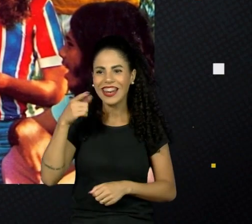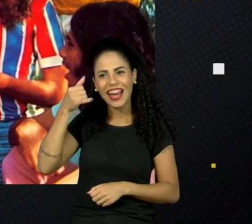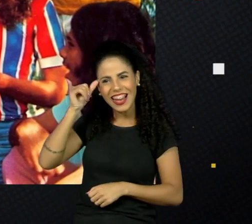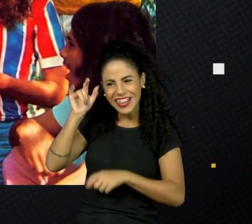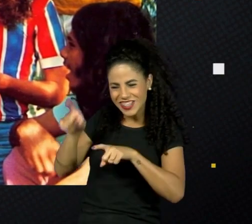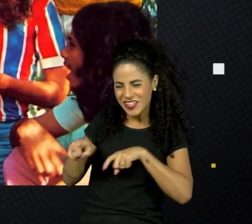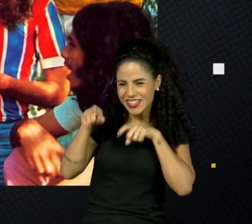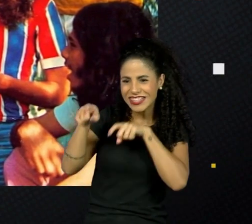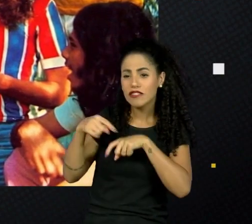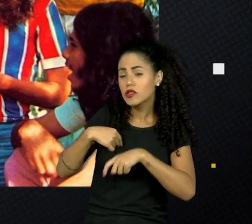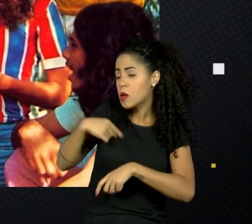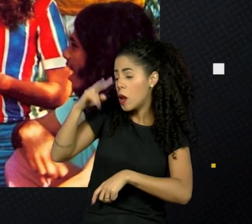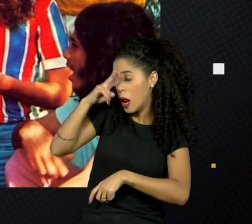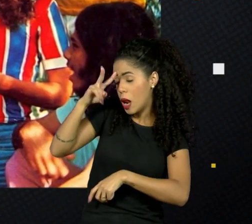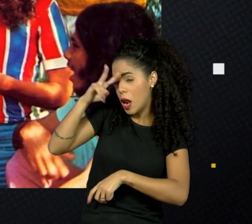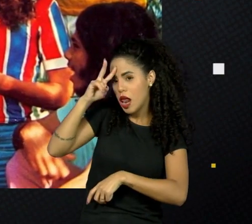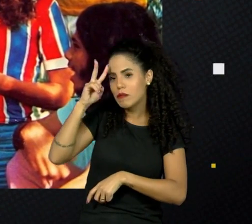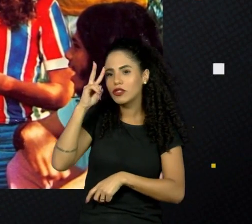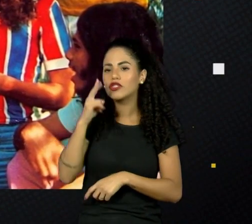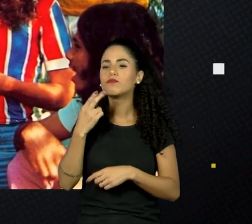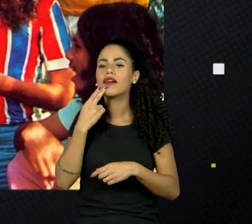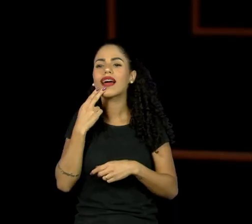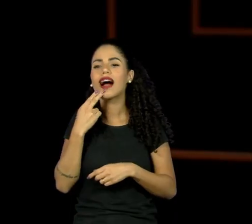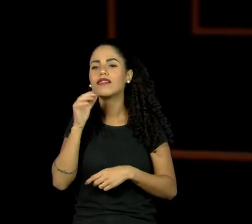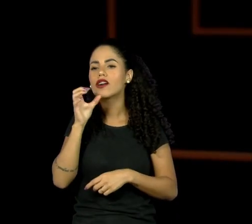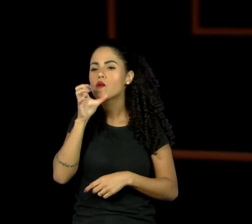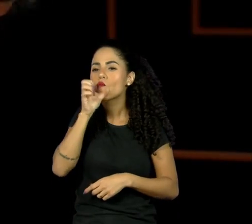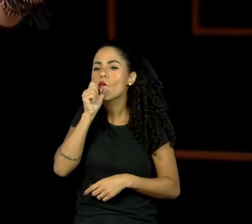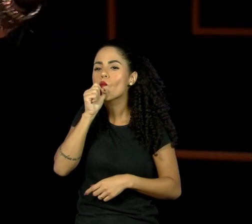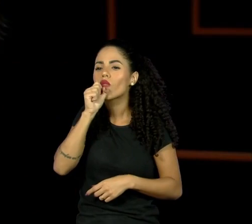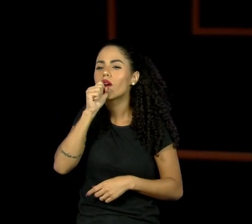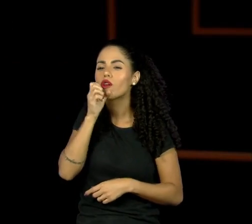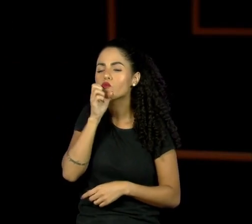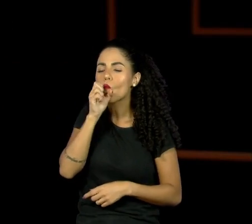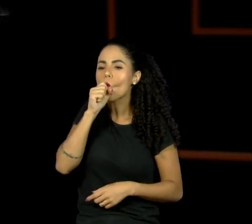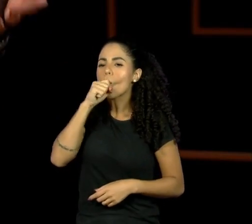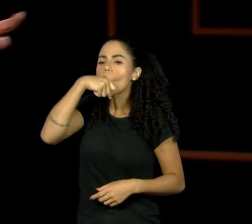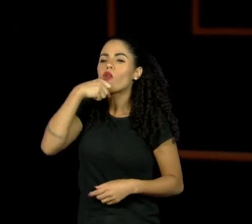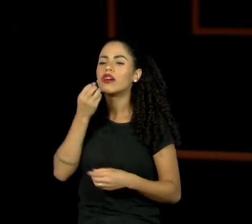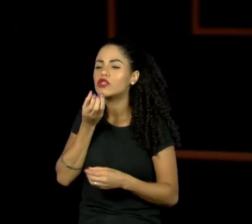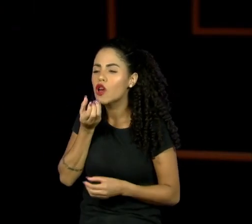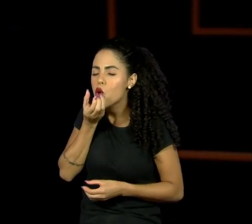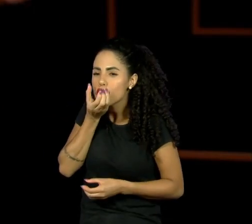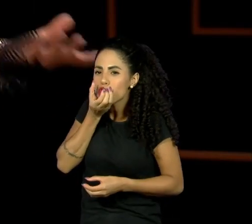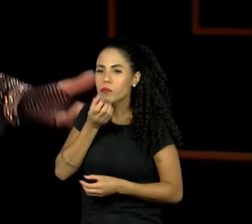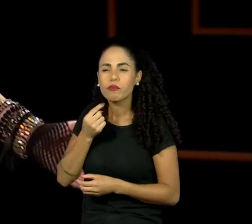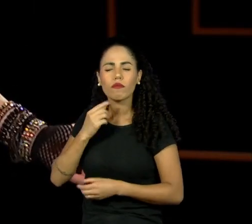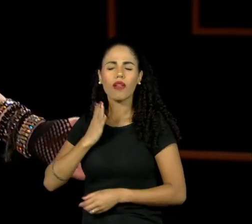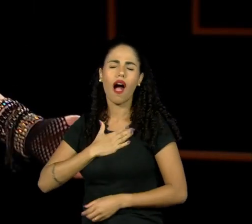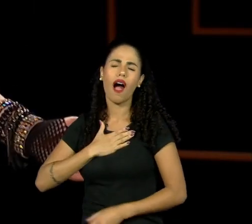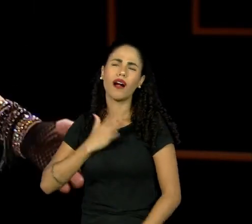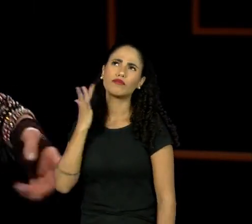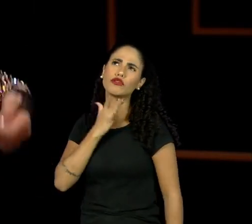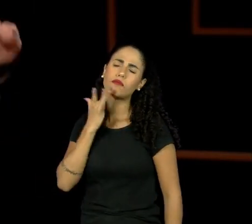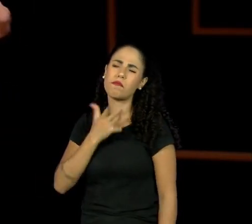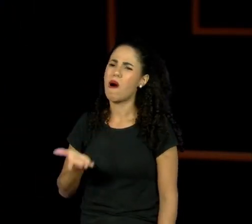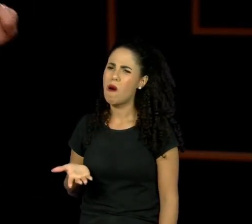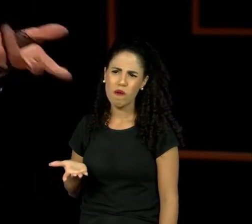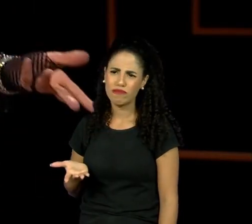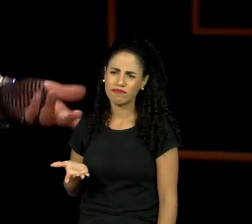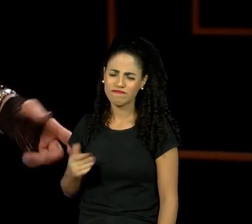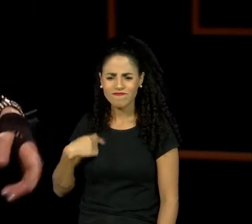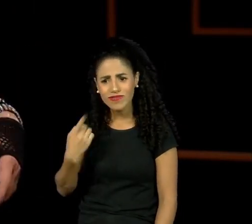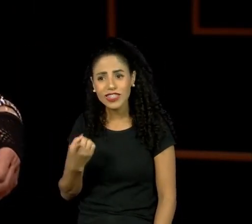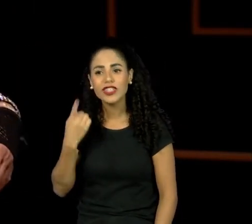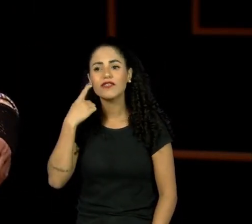gente sentava assim, saía chupando laranja até acabar. Um pé era tanta laranja que não dava vazão para todo mundo. E a gente ali de